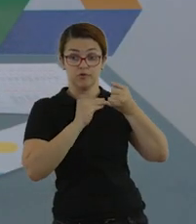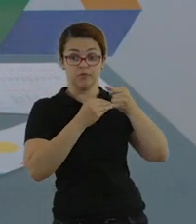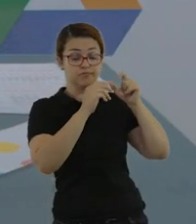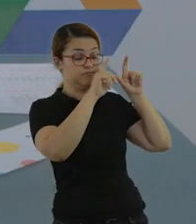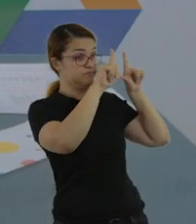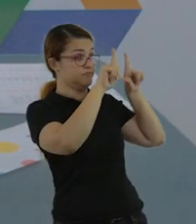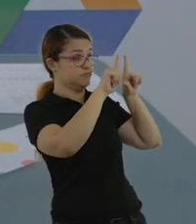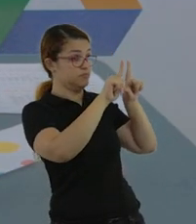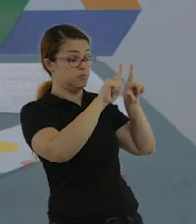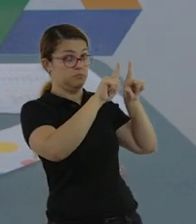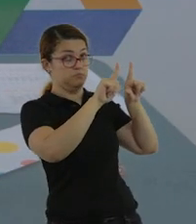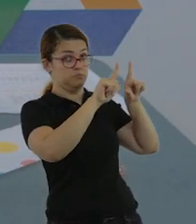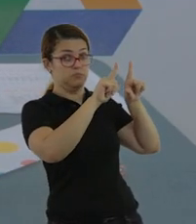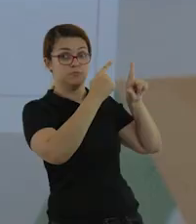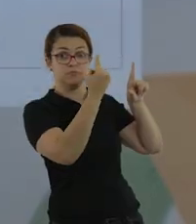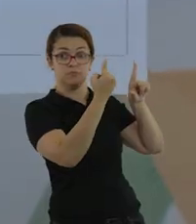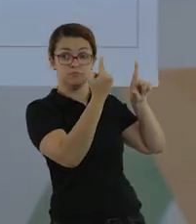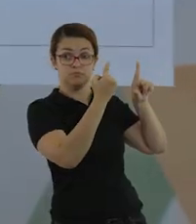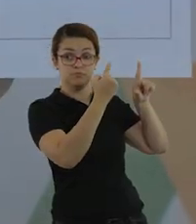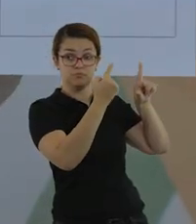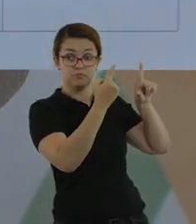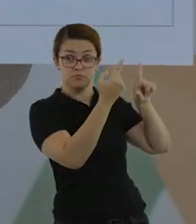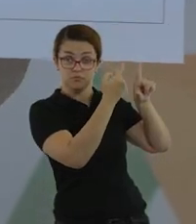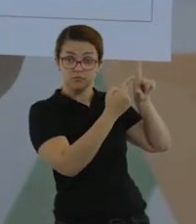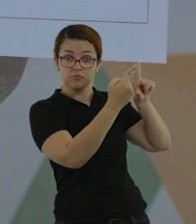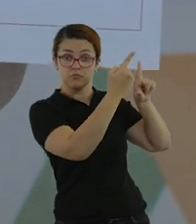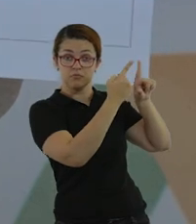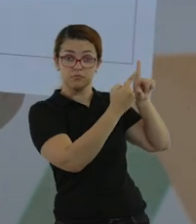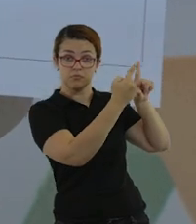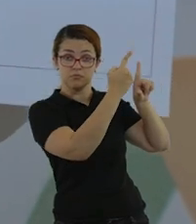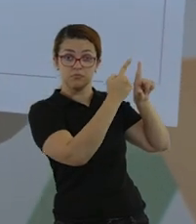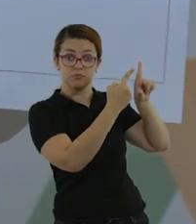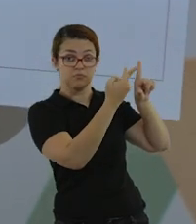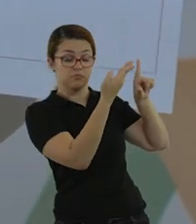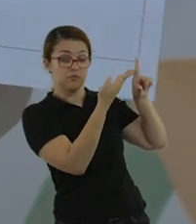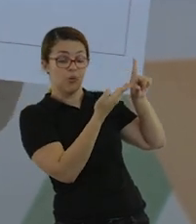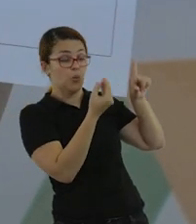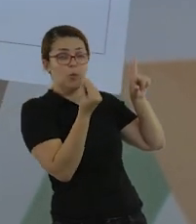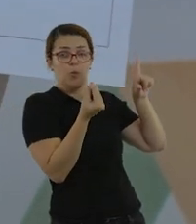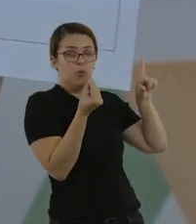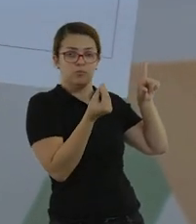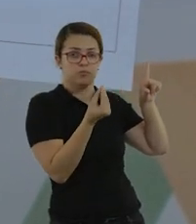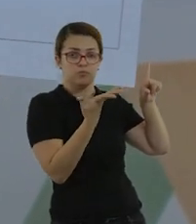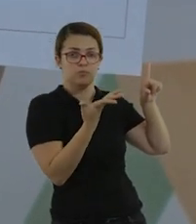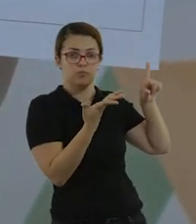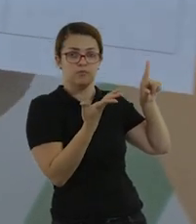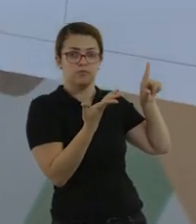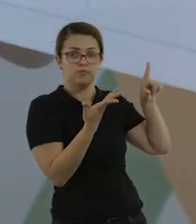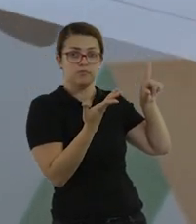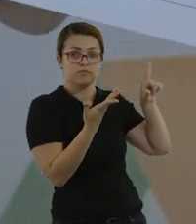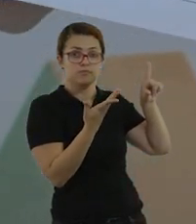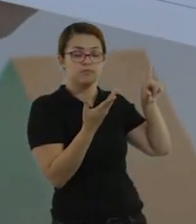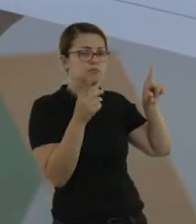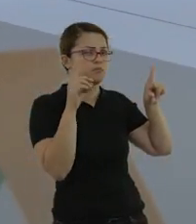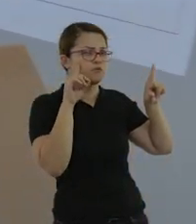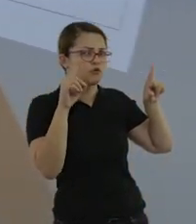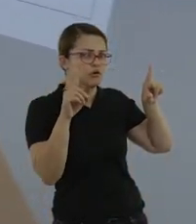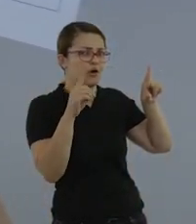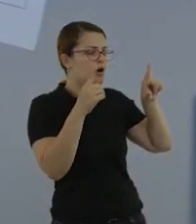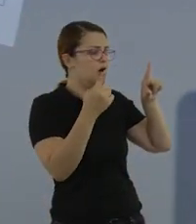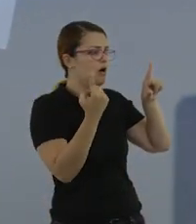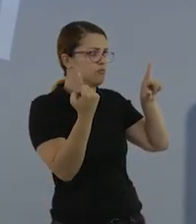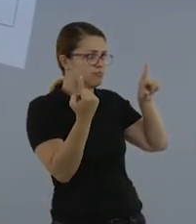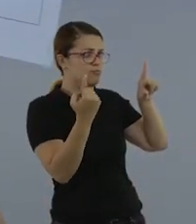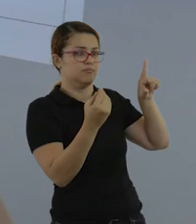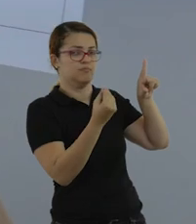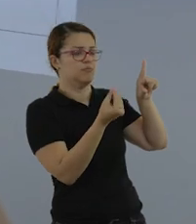o crescimento do feijão, tá? Então, no primeiro dia. Se você não tem a foto, você pode fazer o desenho, tá? De como está a sua plantinha. Então,